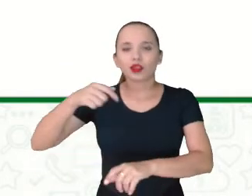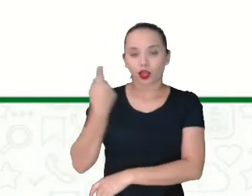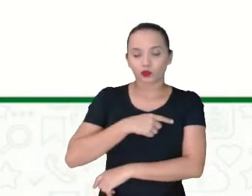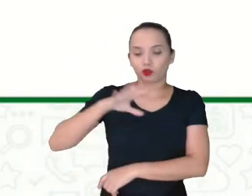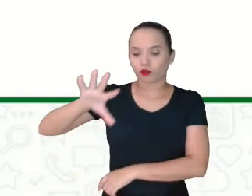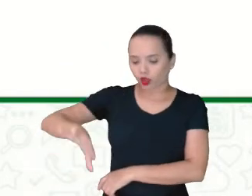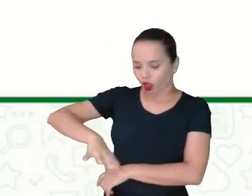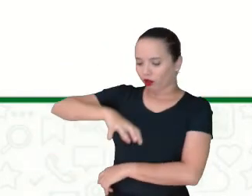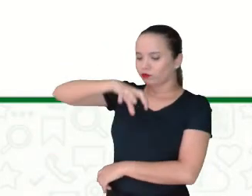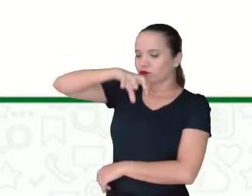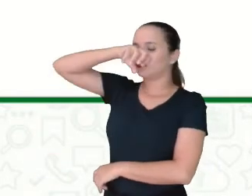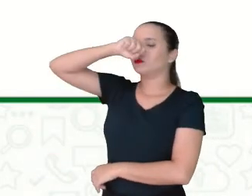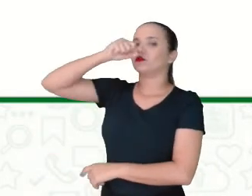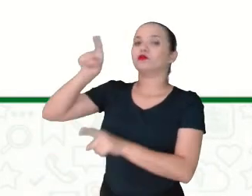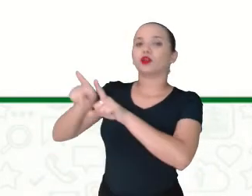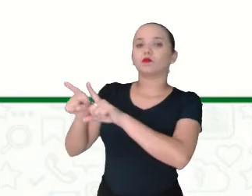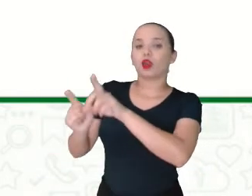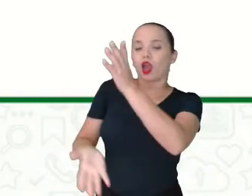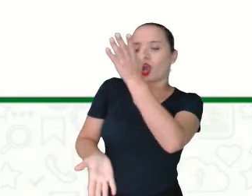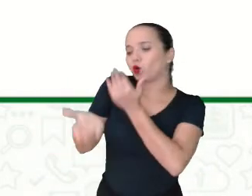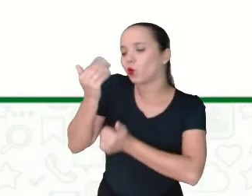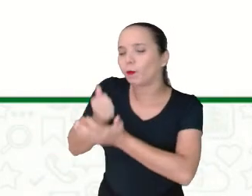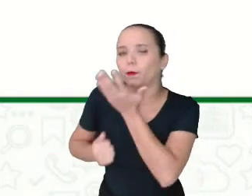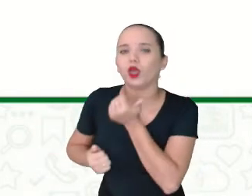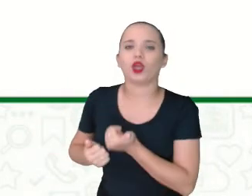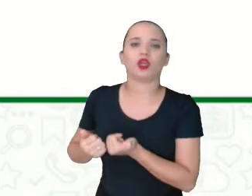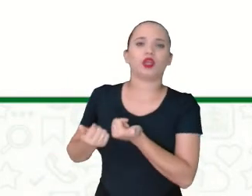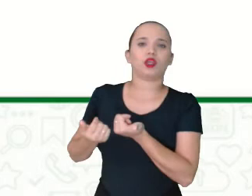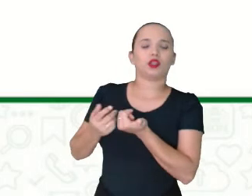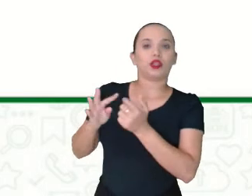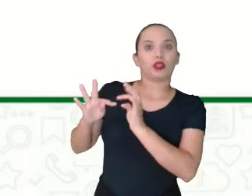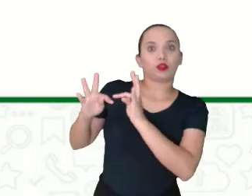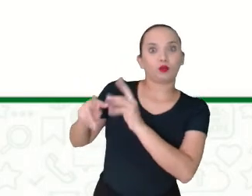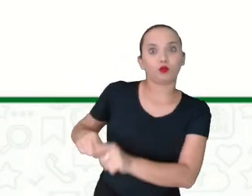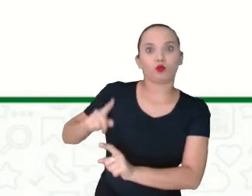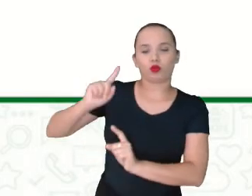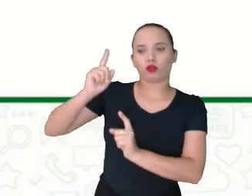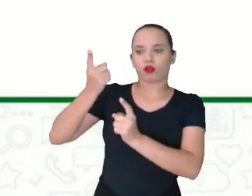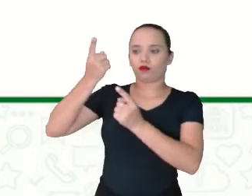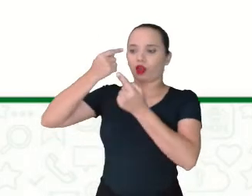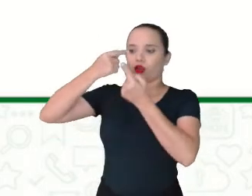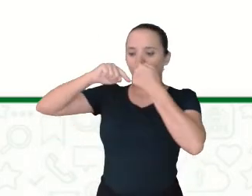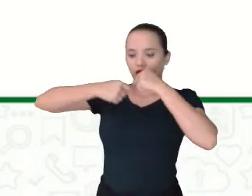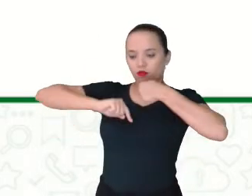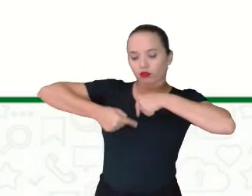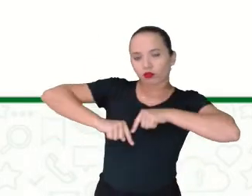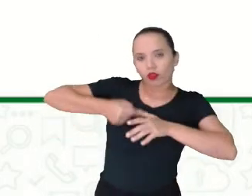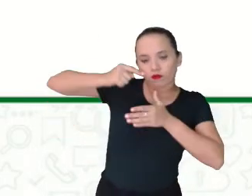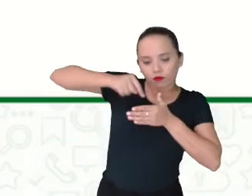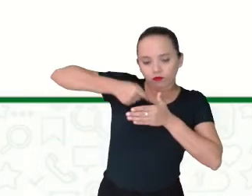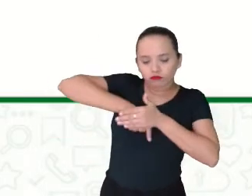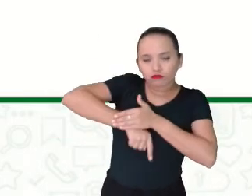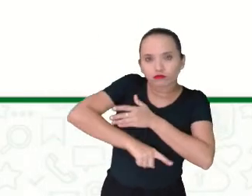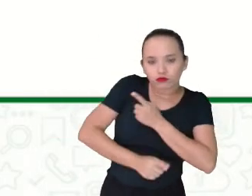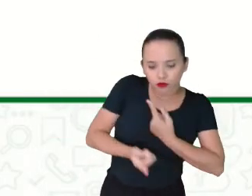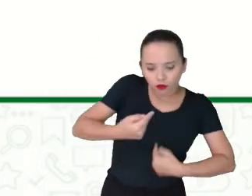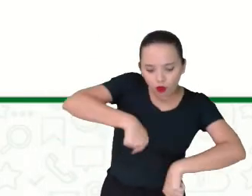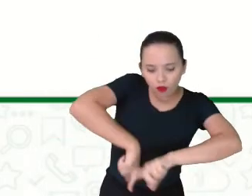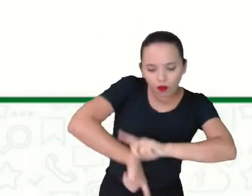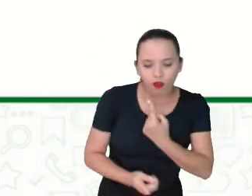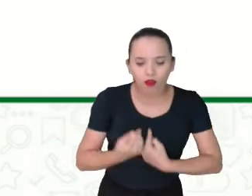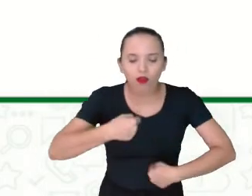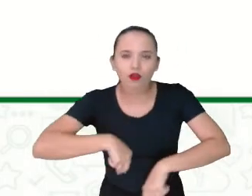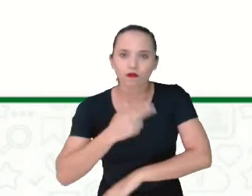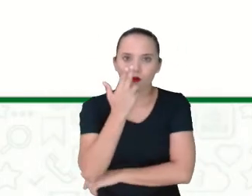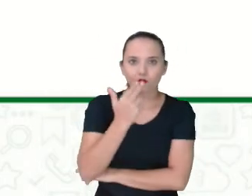gente respira, o alimento que a gente come, esse alimento se transforma em nutriente, né? E o nutriente